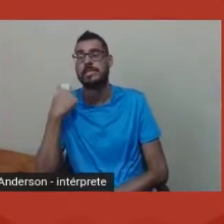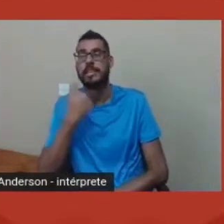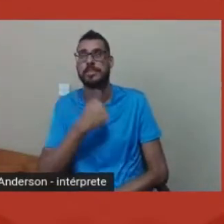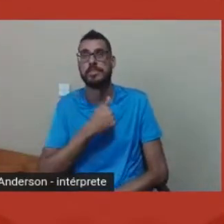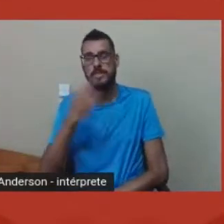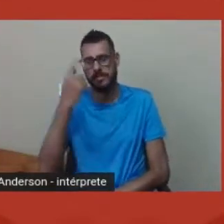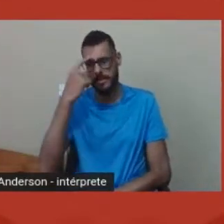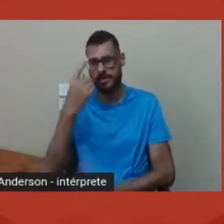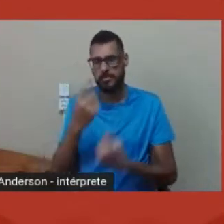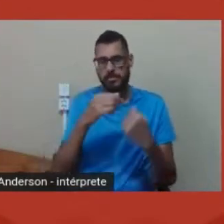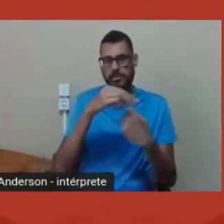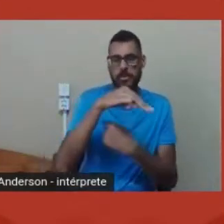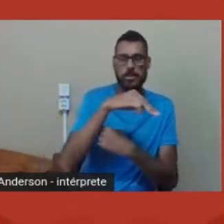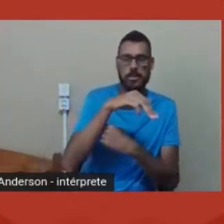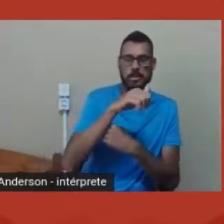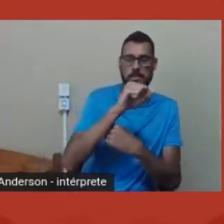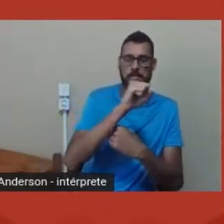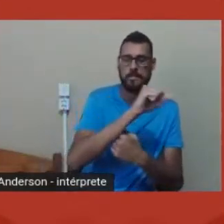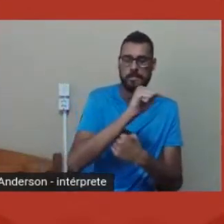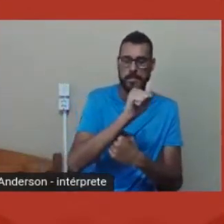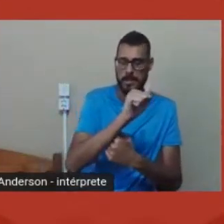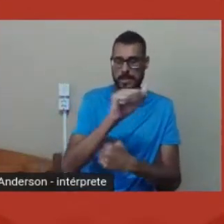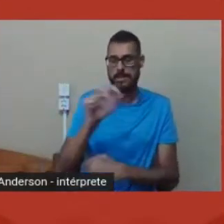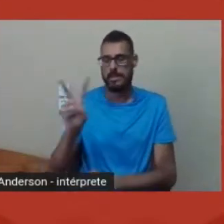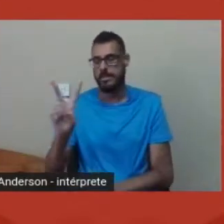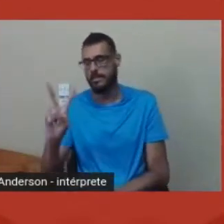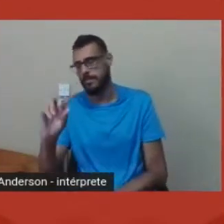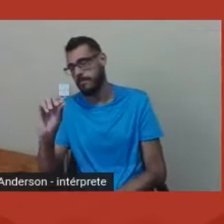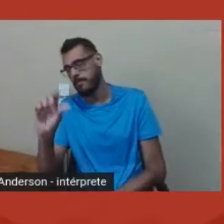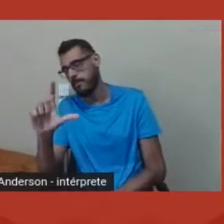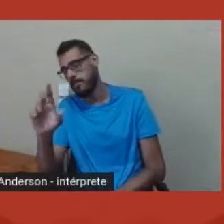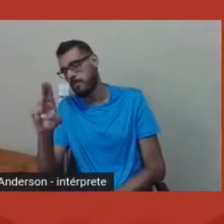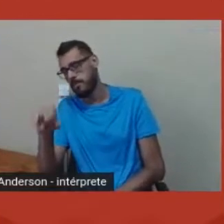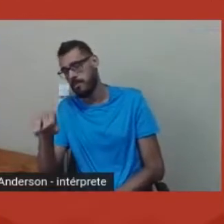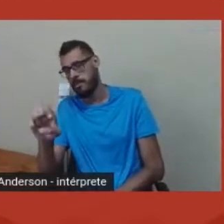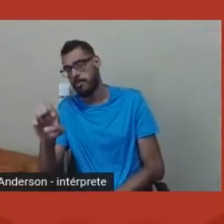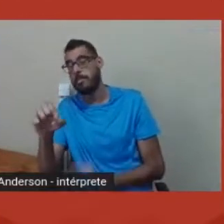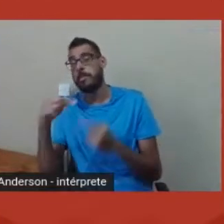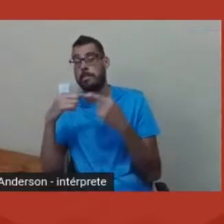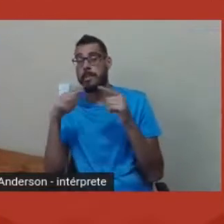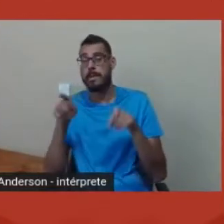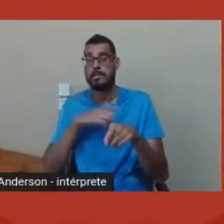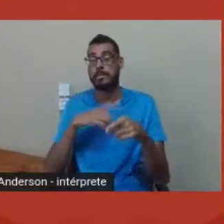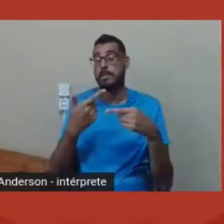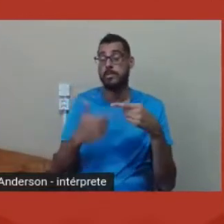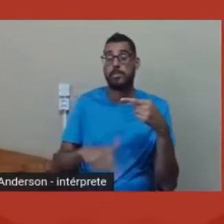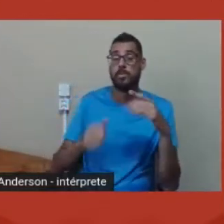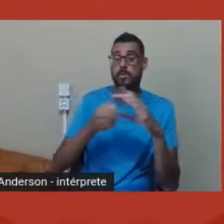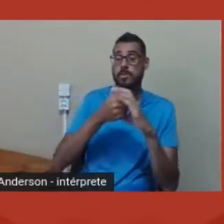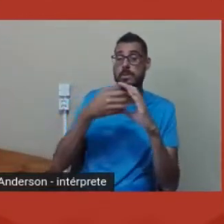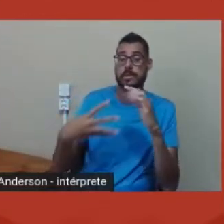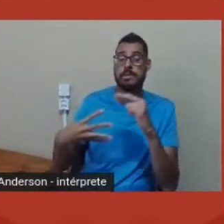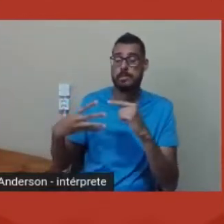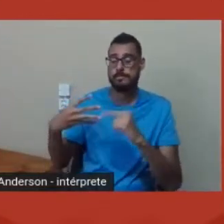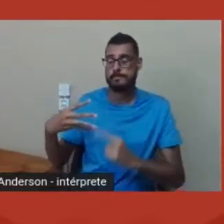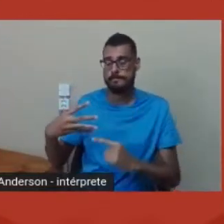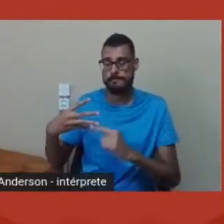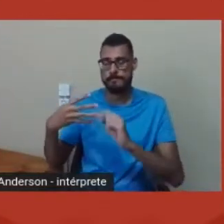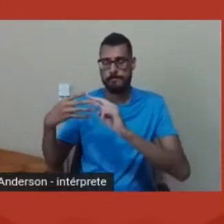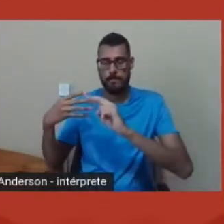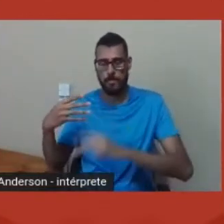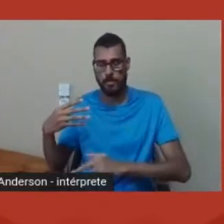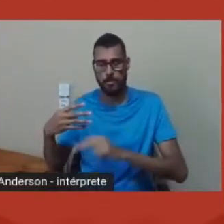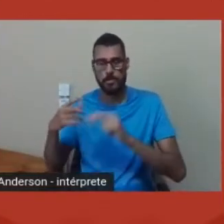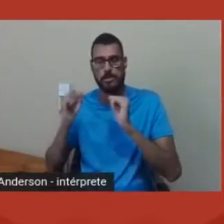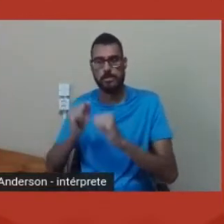massa, volume, né? Mas foram levantadas outras características que podem ser encontradas